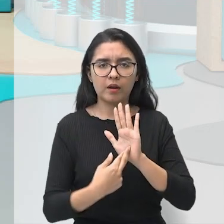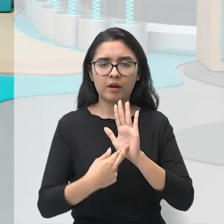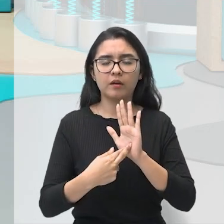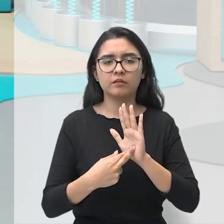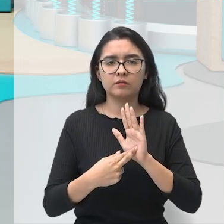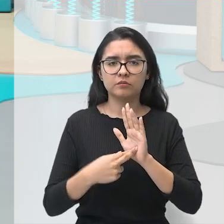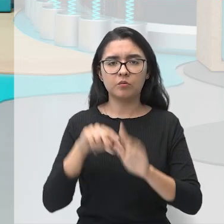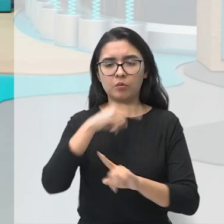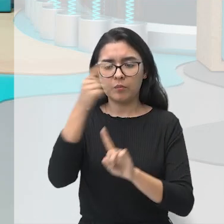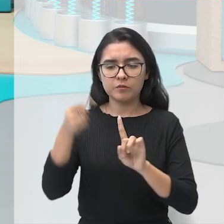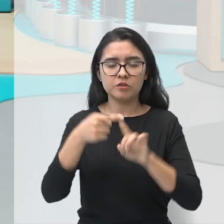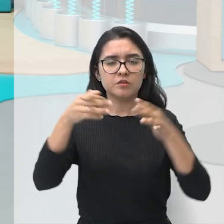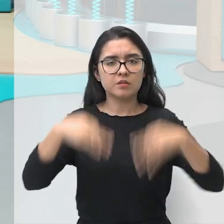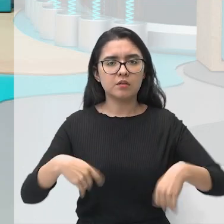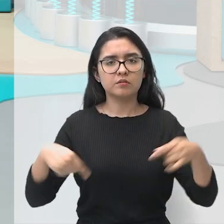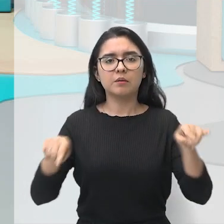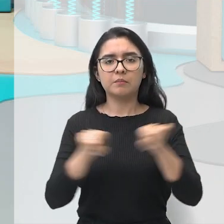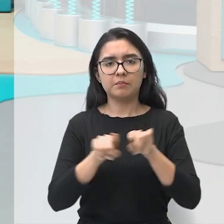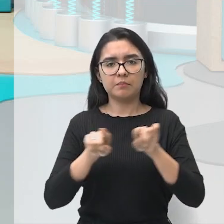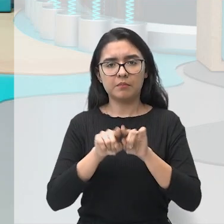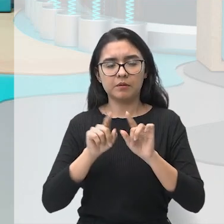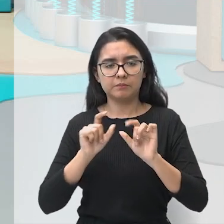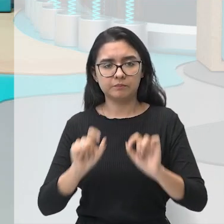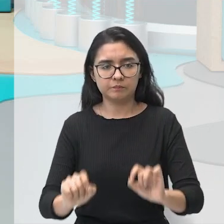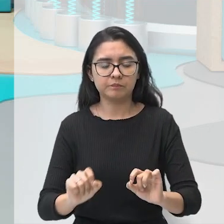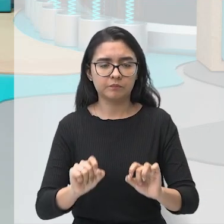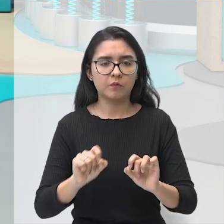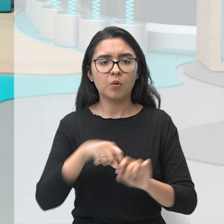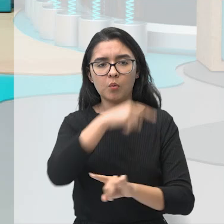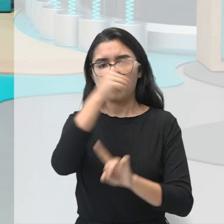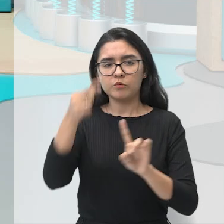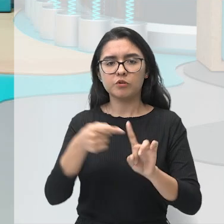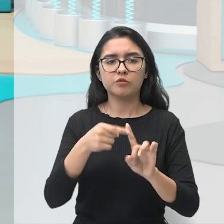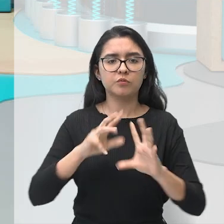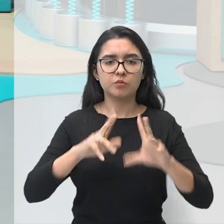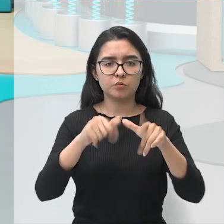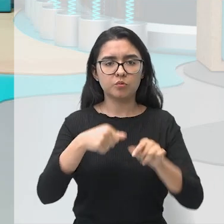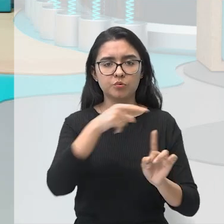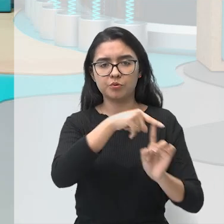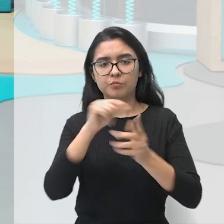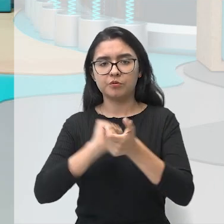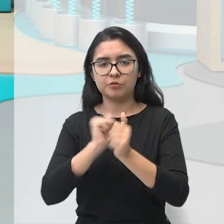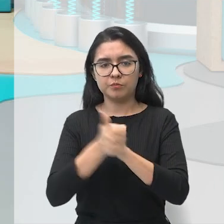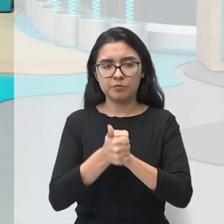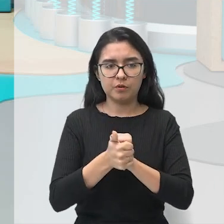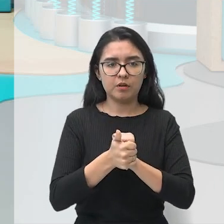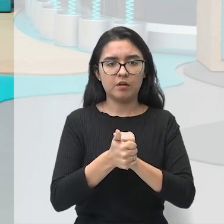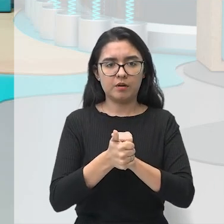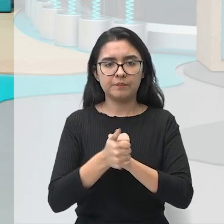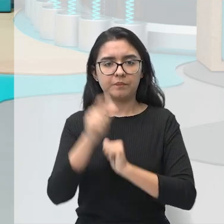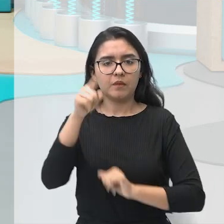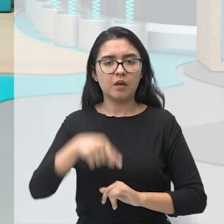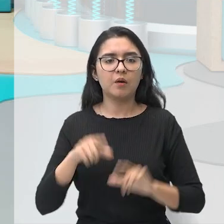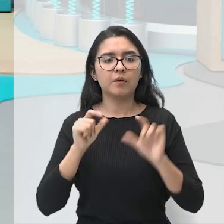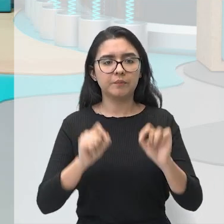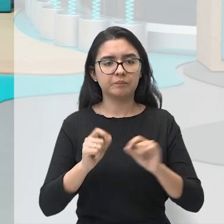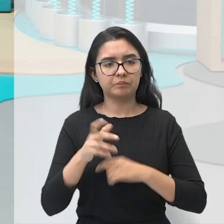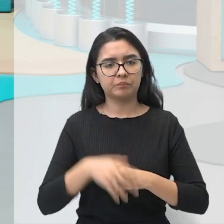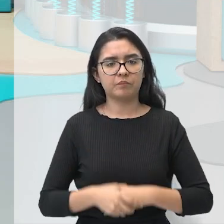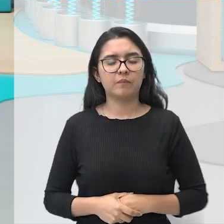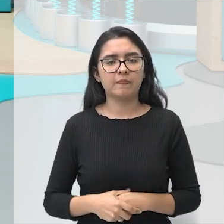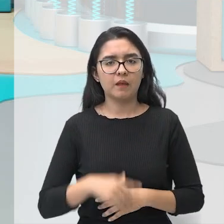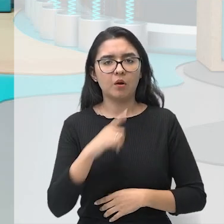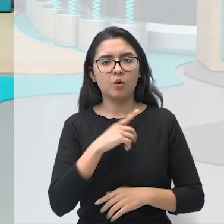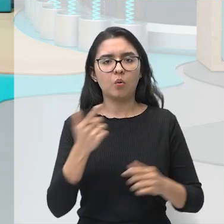bem definidos. E, para a gente deixar mais claro, o objetivo de todas as modalidades esportivas é a superação